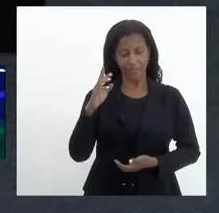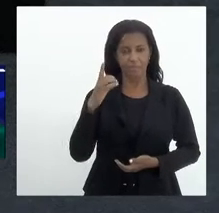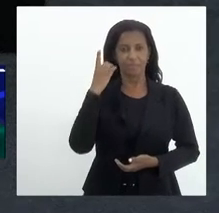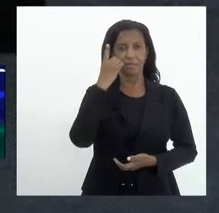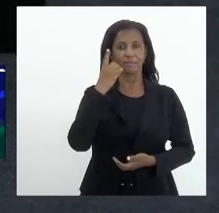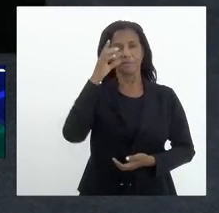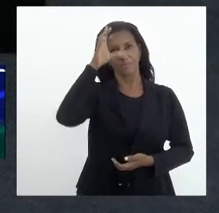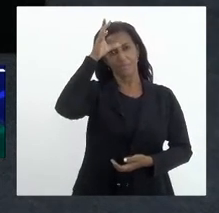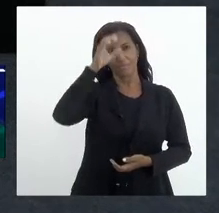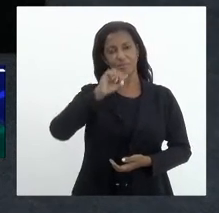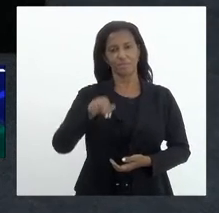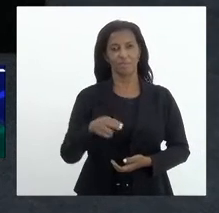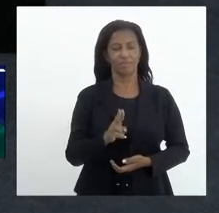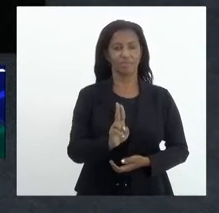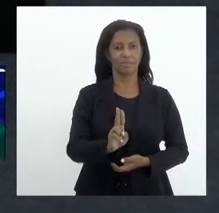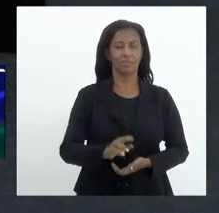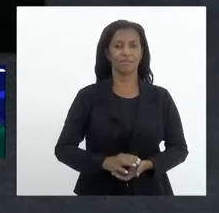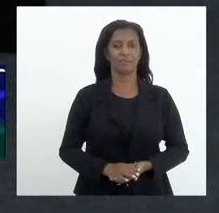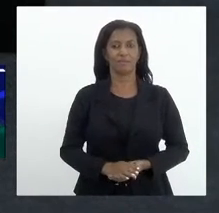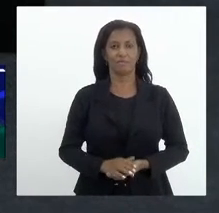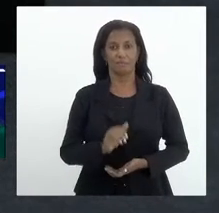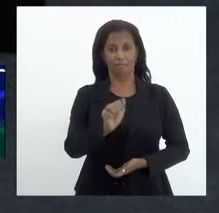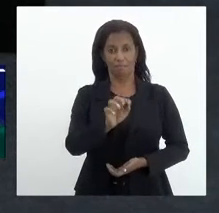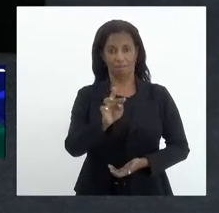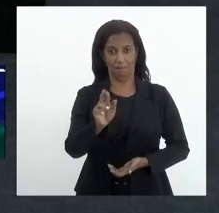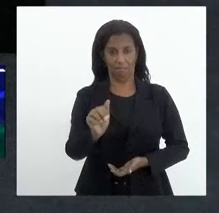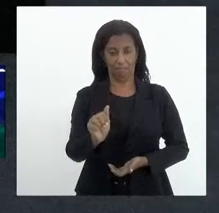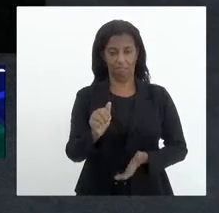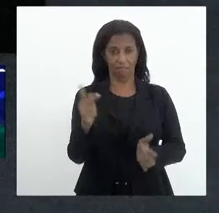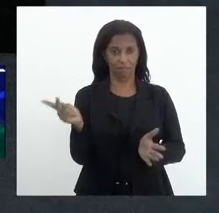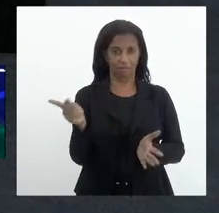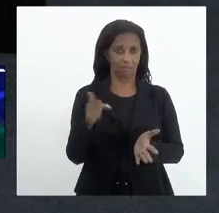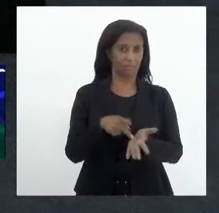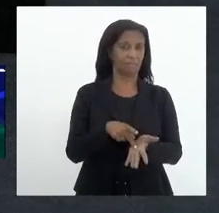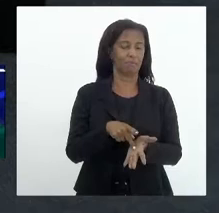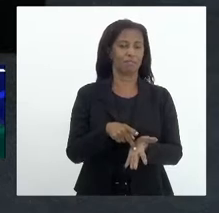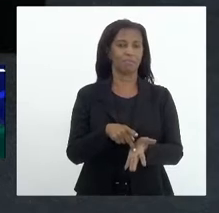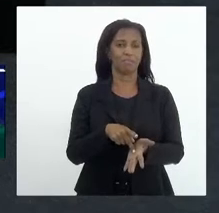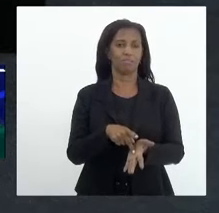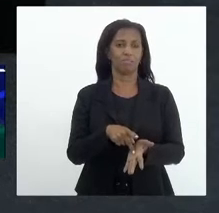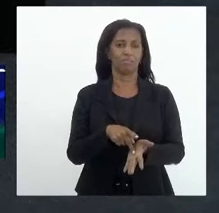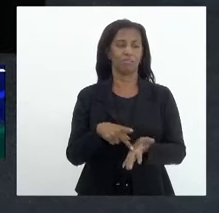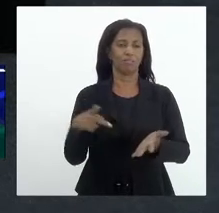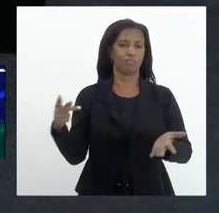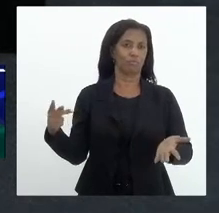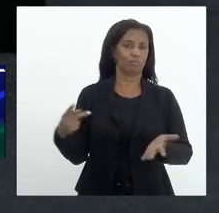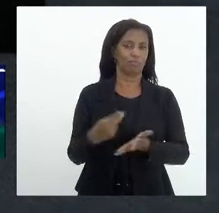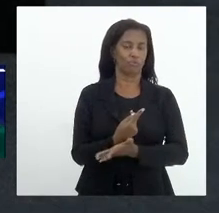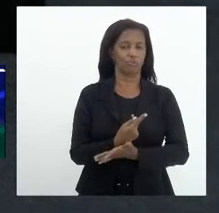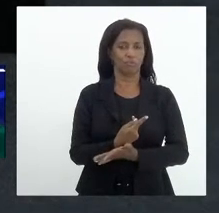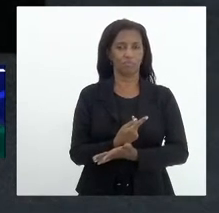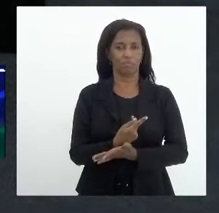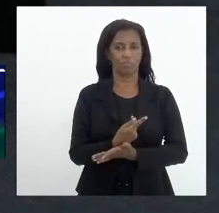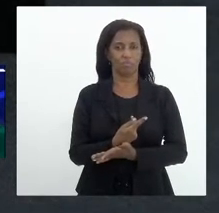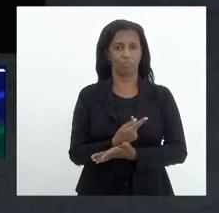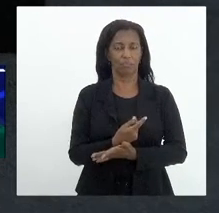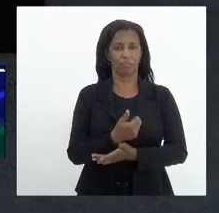deputada Tia Ju, a ata reflete com exatidão o ocorrido na